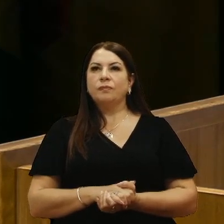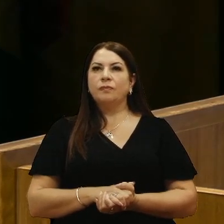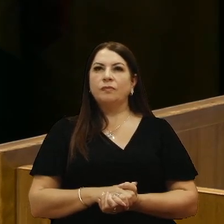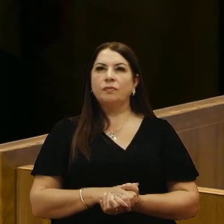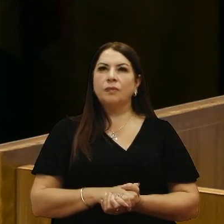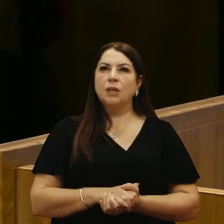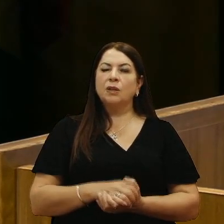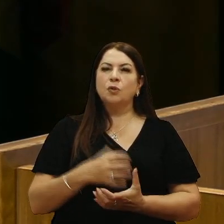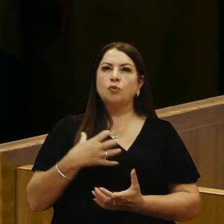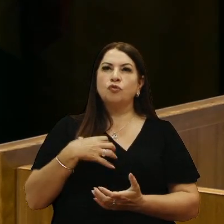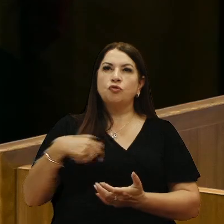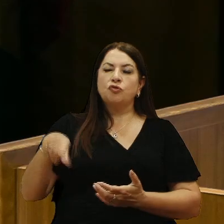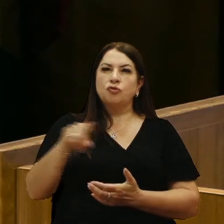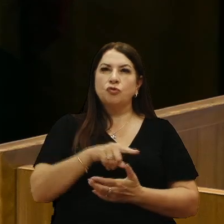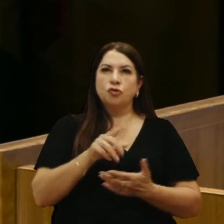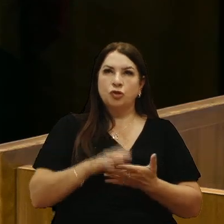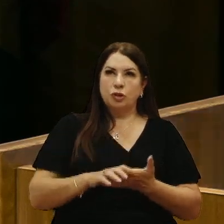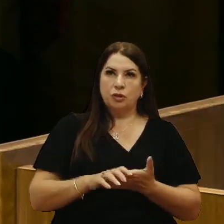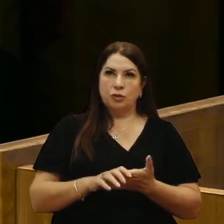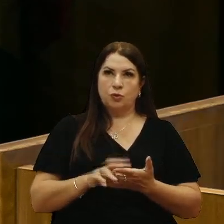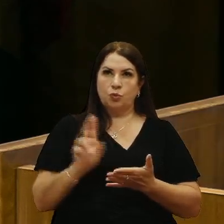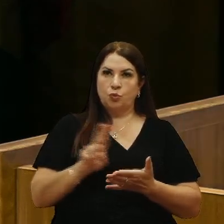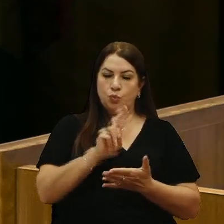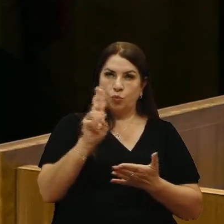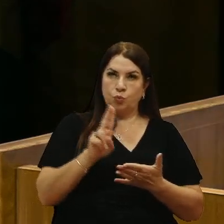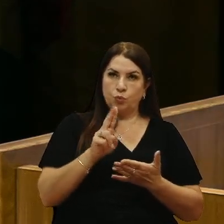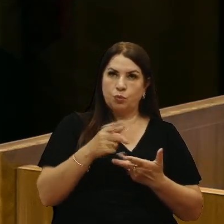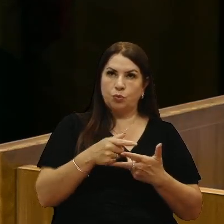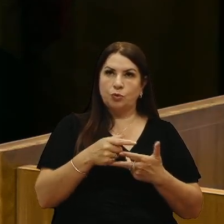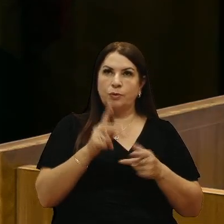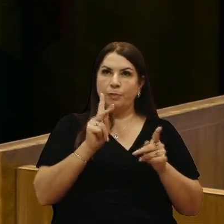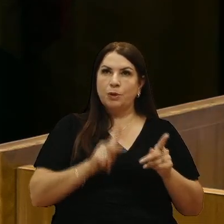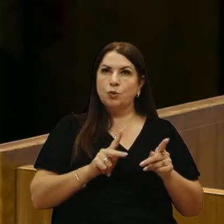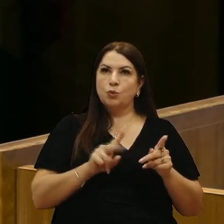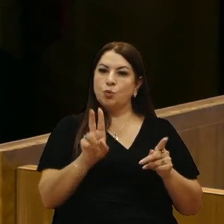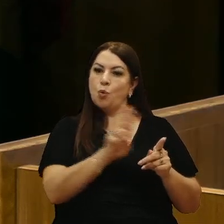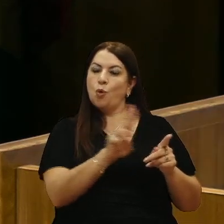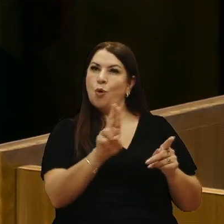O modus operandi, o uso de laranjas,